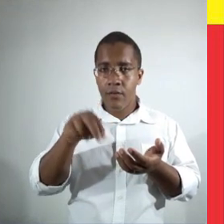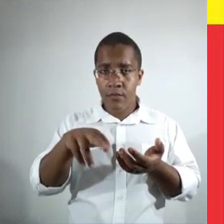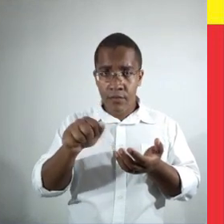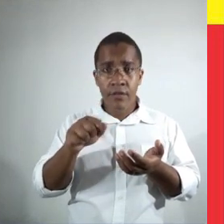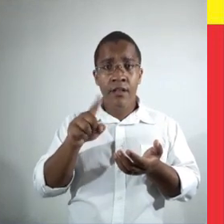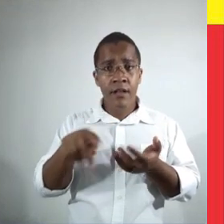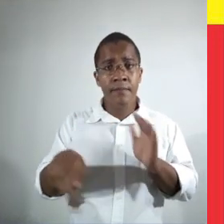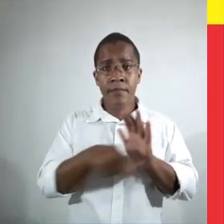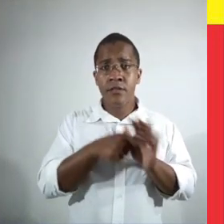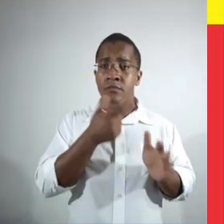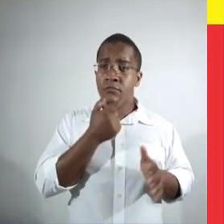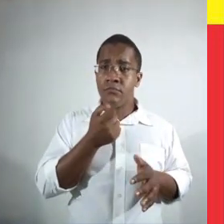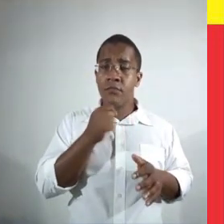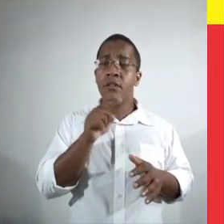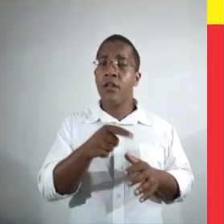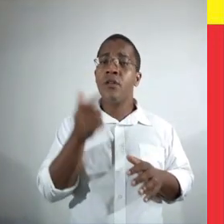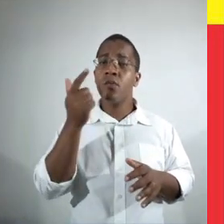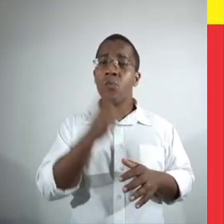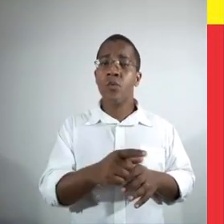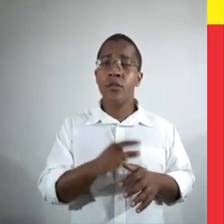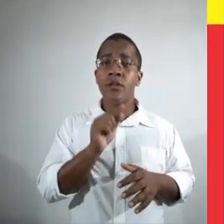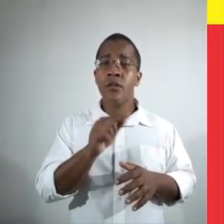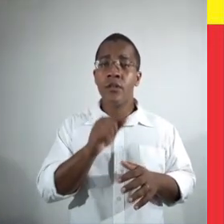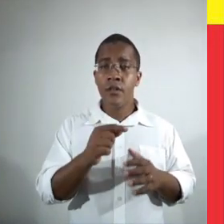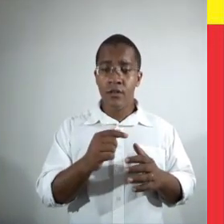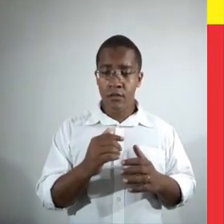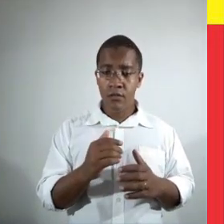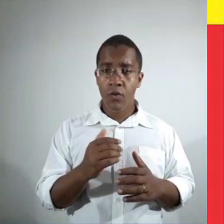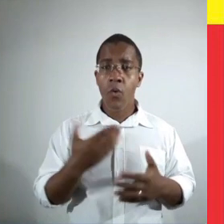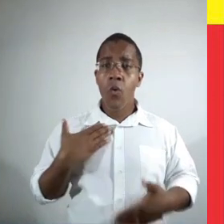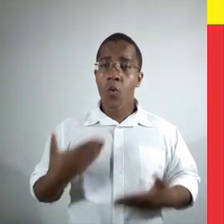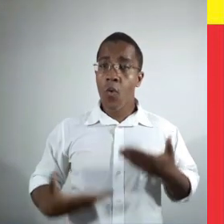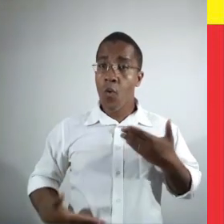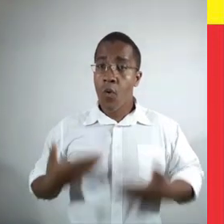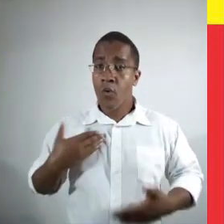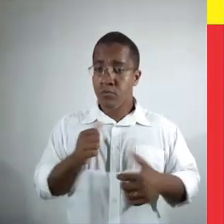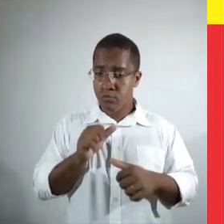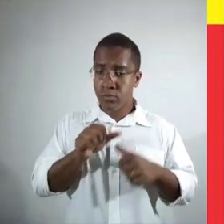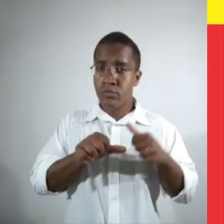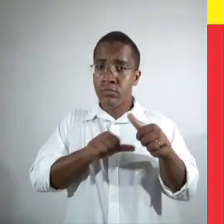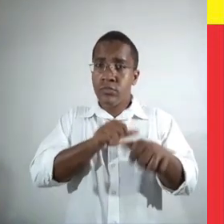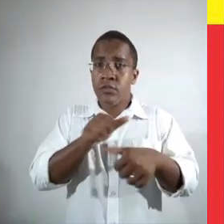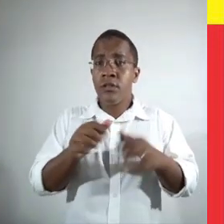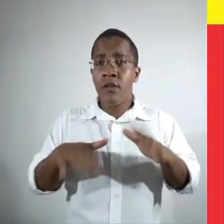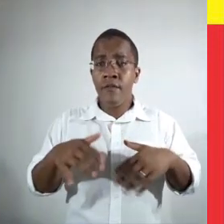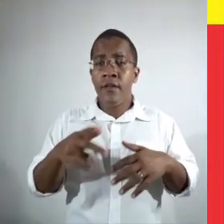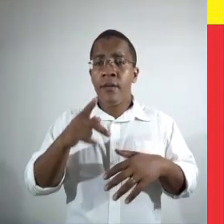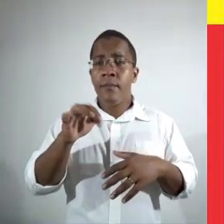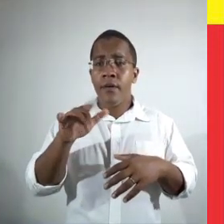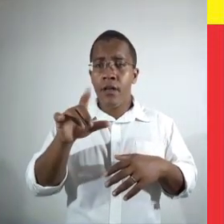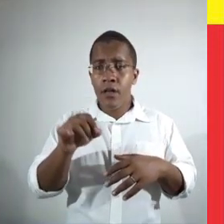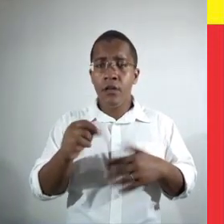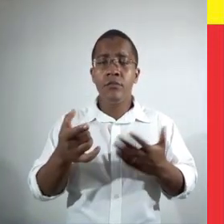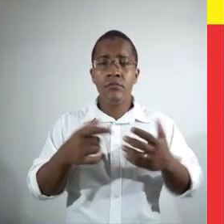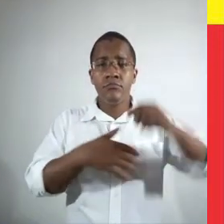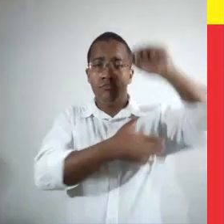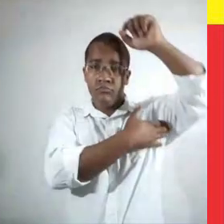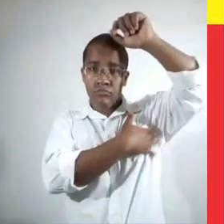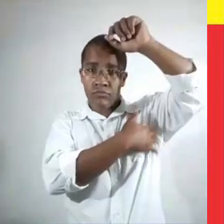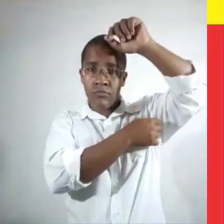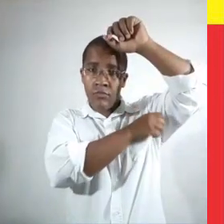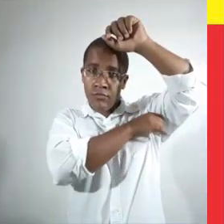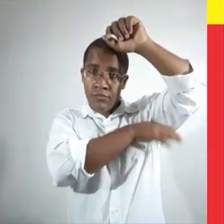hormônio ele vai levar ao desenvolvimento de vários caracteres masculinos, como aparecimento de pelos nas regiões